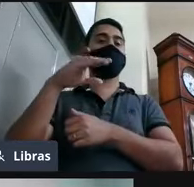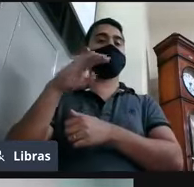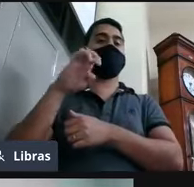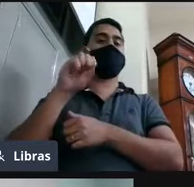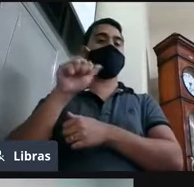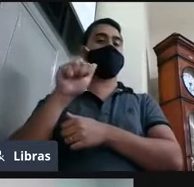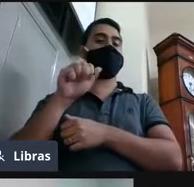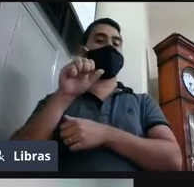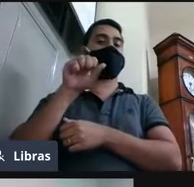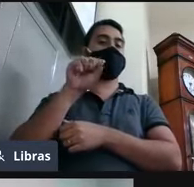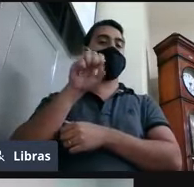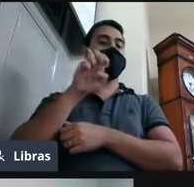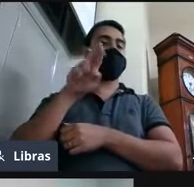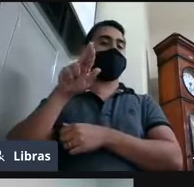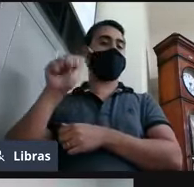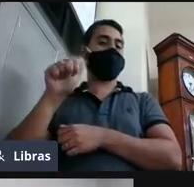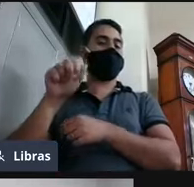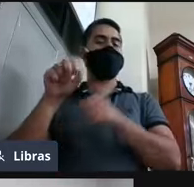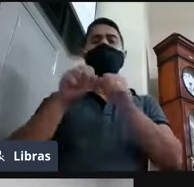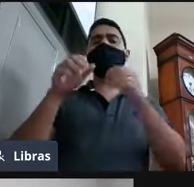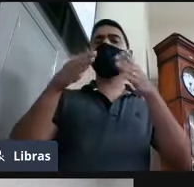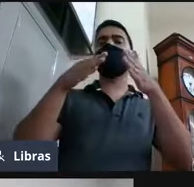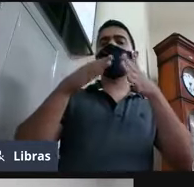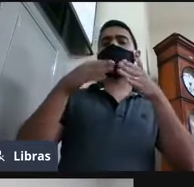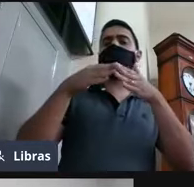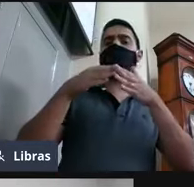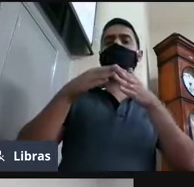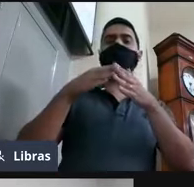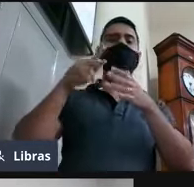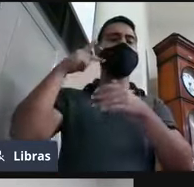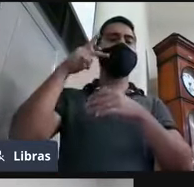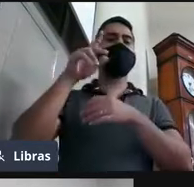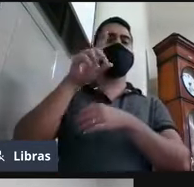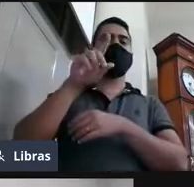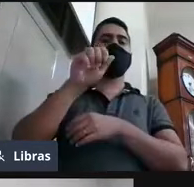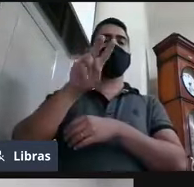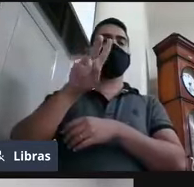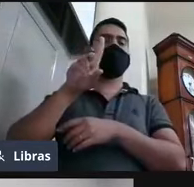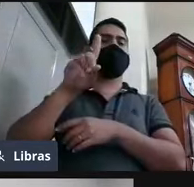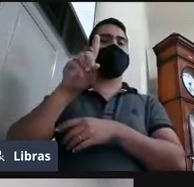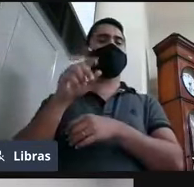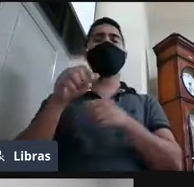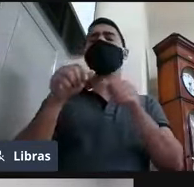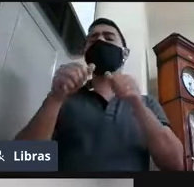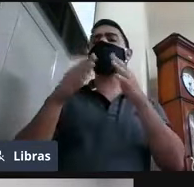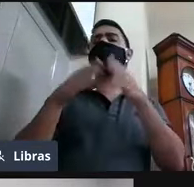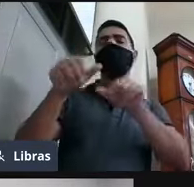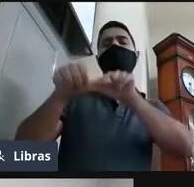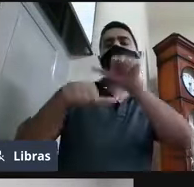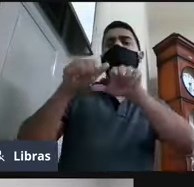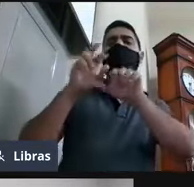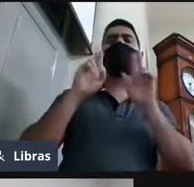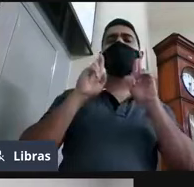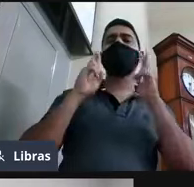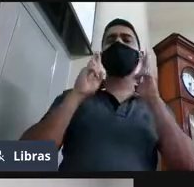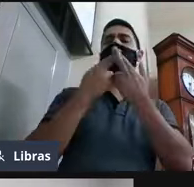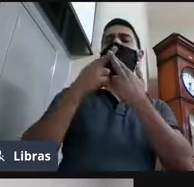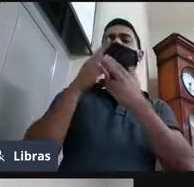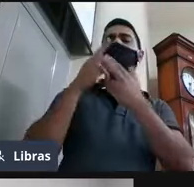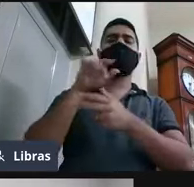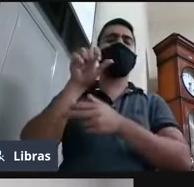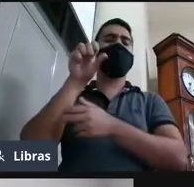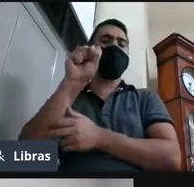David Nogueira. Solicito a redesignação da data de convocação para a próxima sessão, no dia 8 de julho